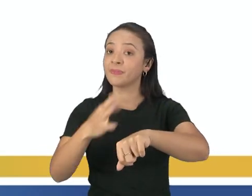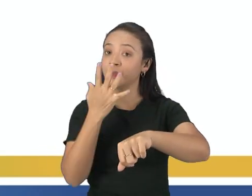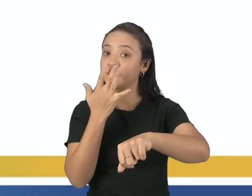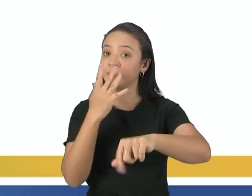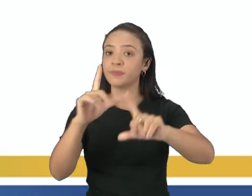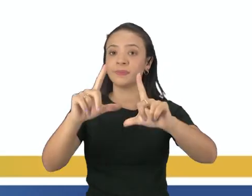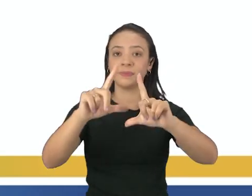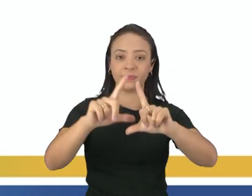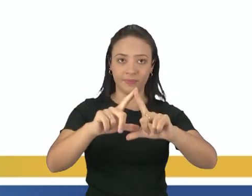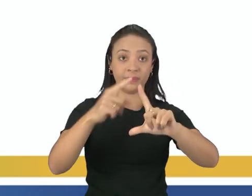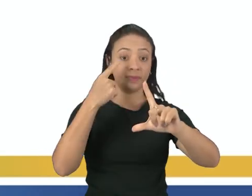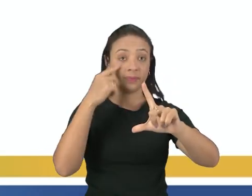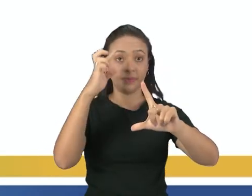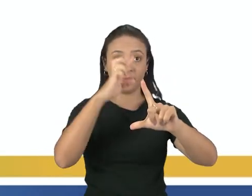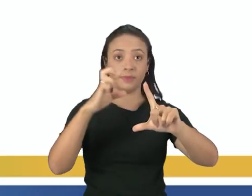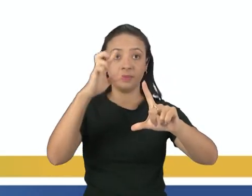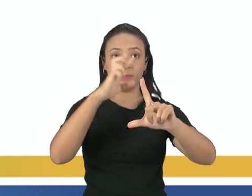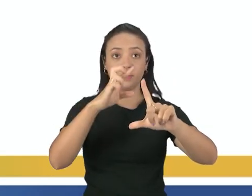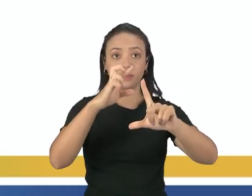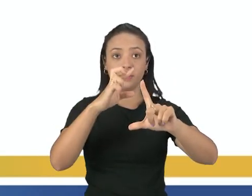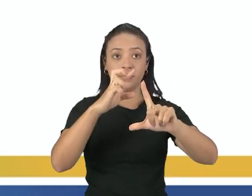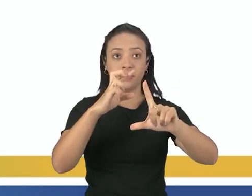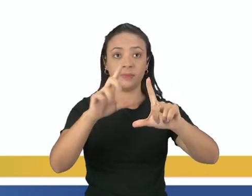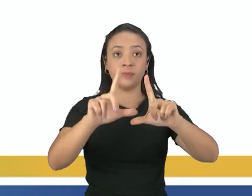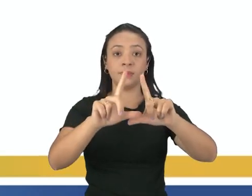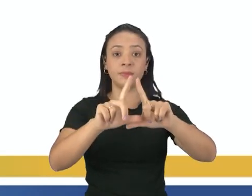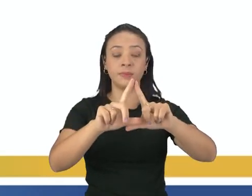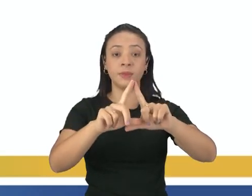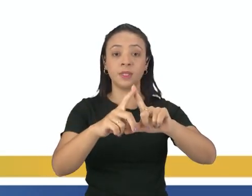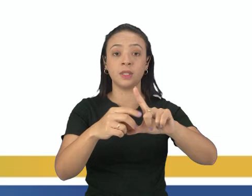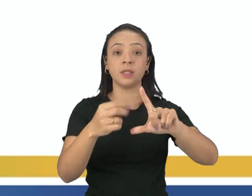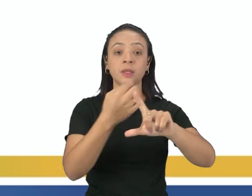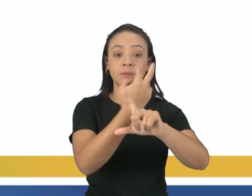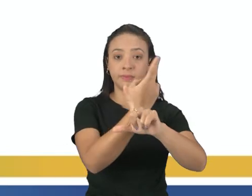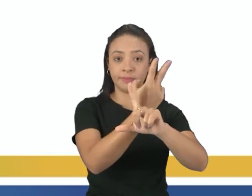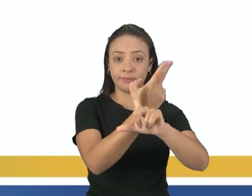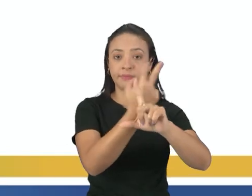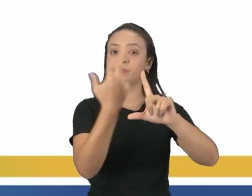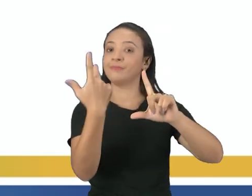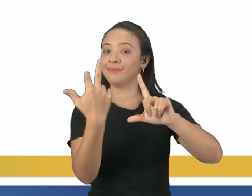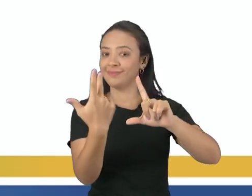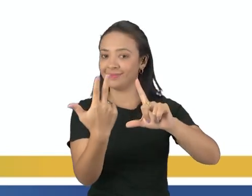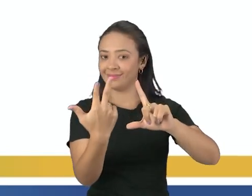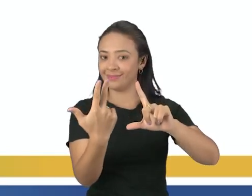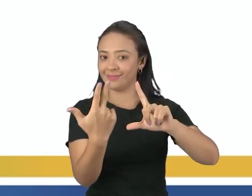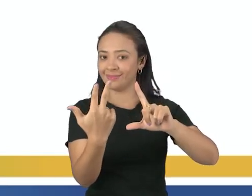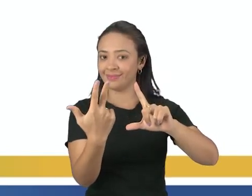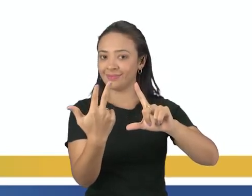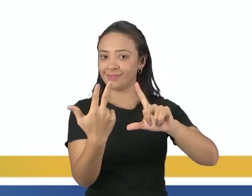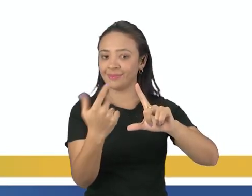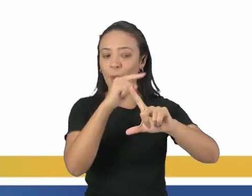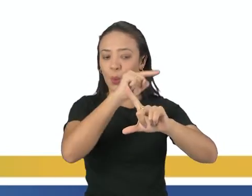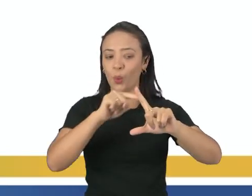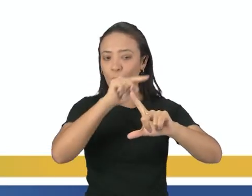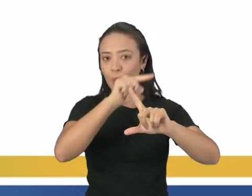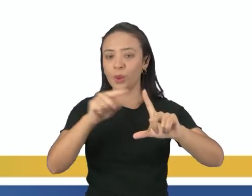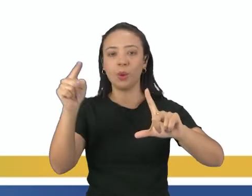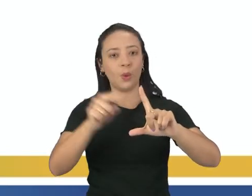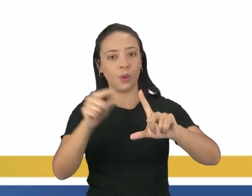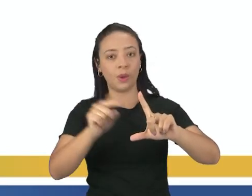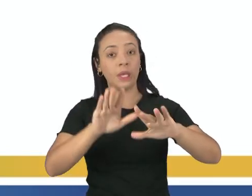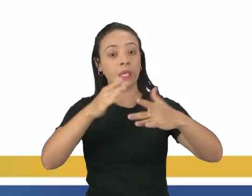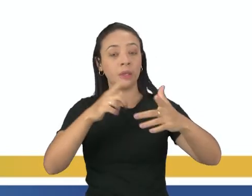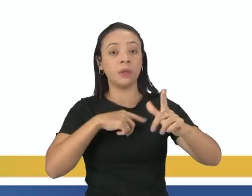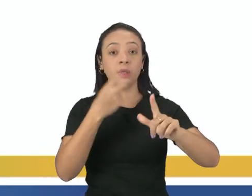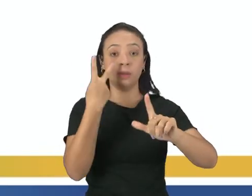né, observe que está sendo indicado aí que 2 lados possuem a mesma quantidade de traços, né? Então,